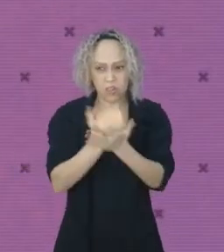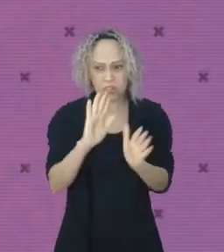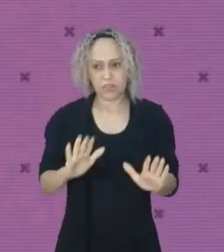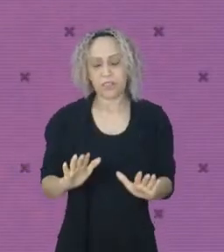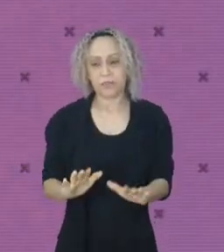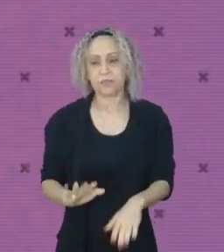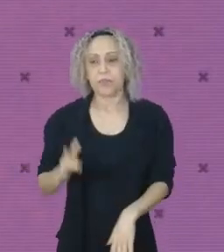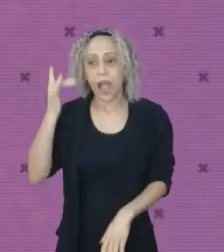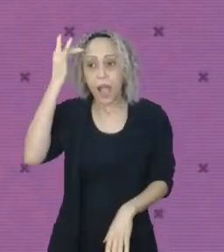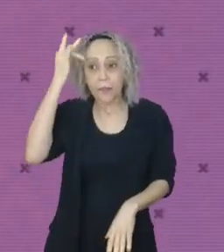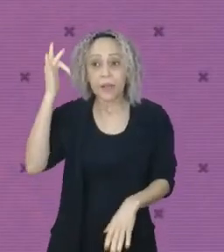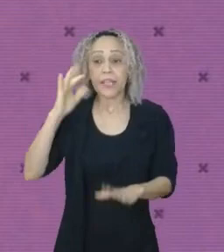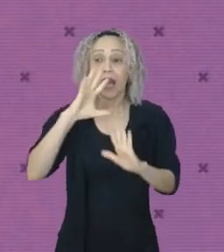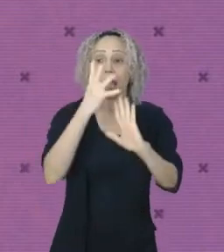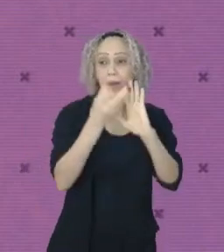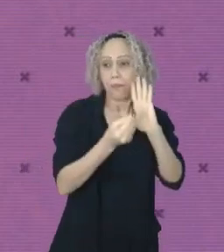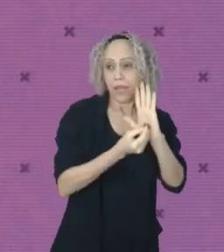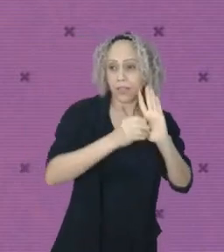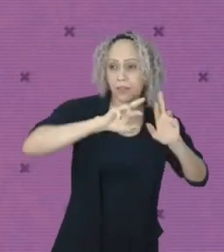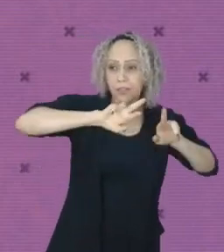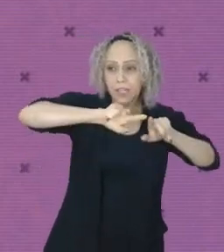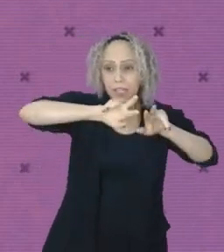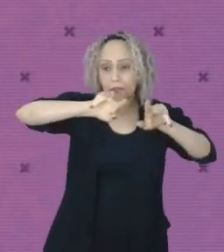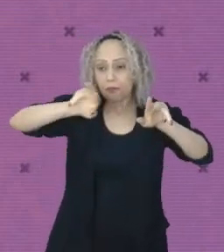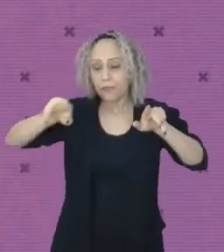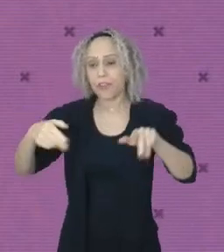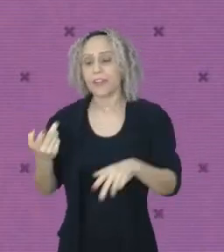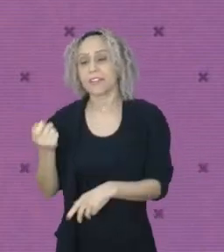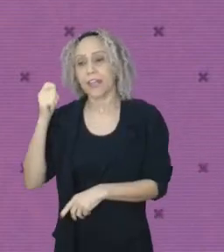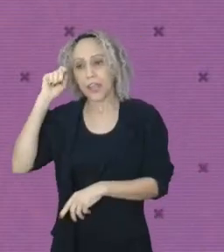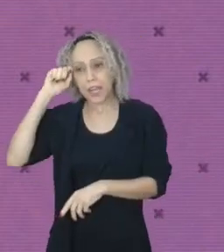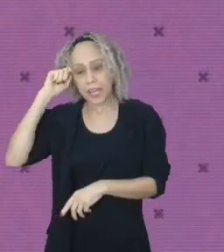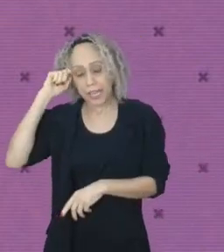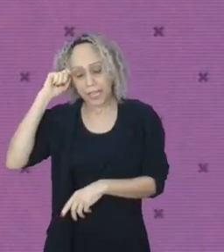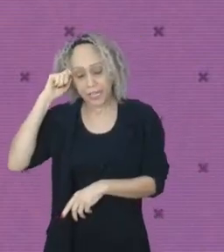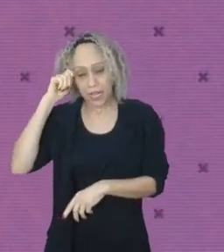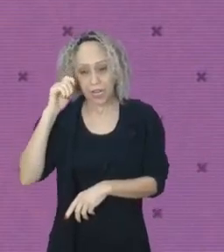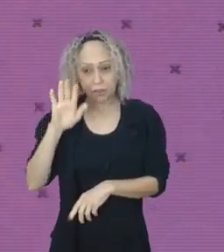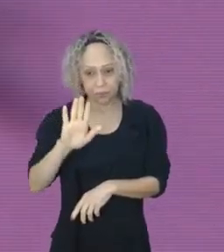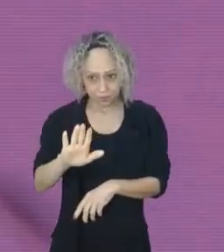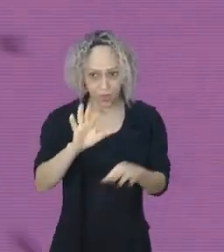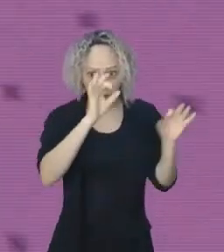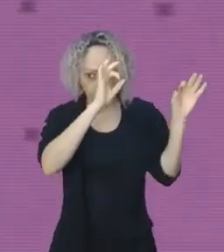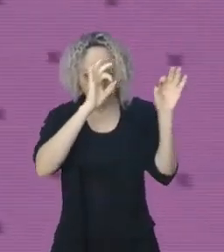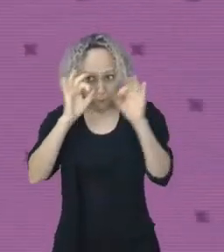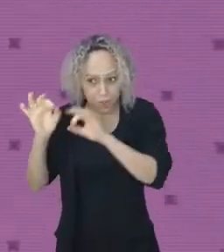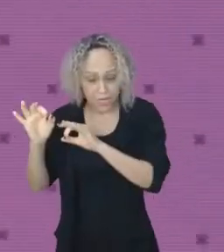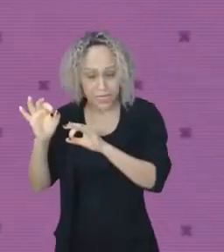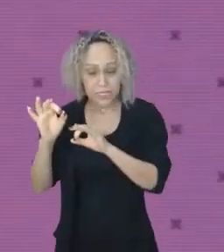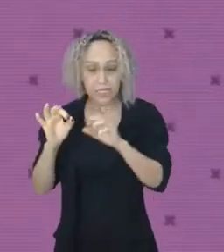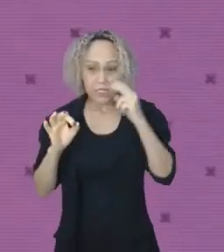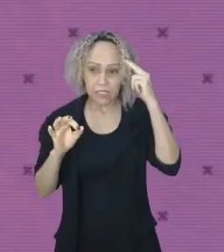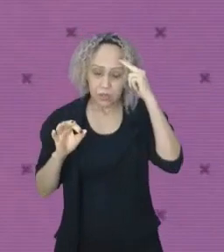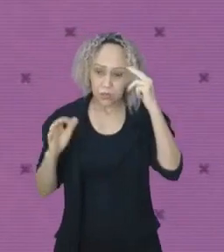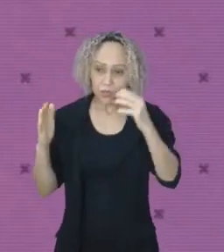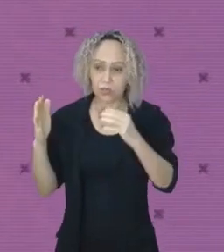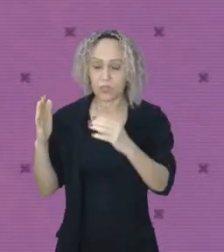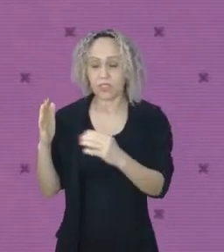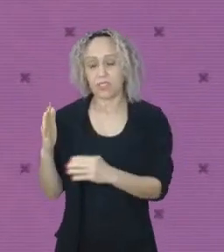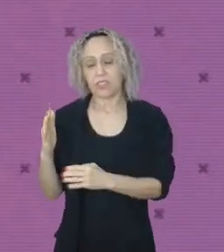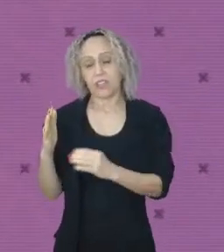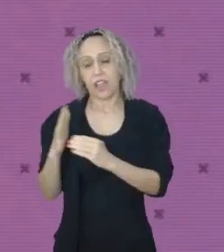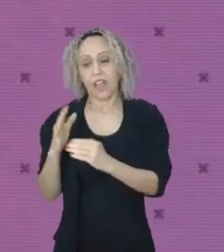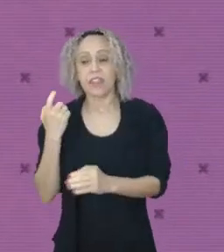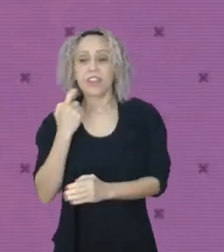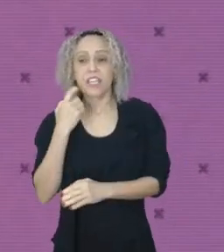a Amazônia diversa e negra. Acompanhe o TV Elas por Elas Formação, de segunda a sexta-feira, sempre às 4 horas da tarde, aqui